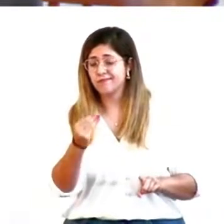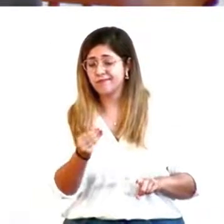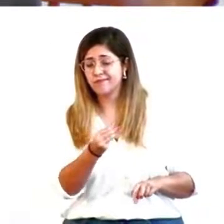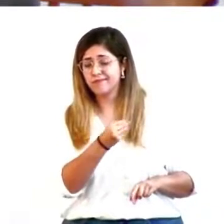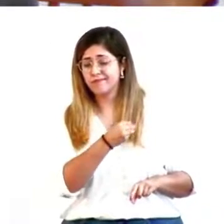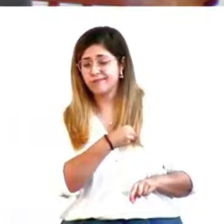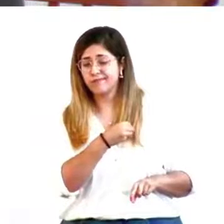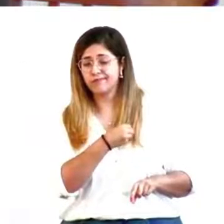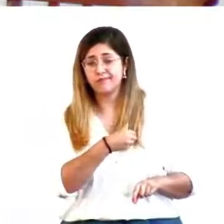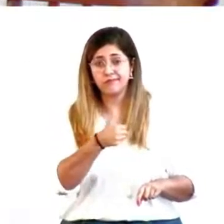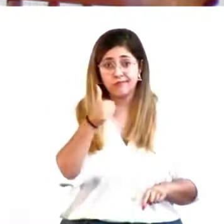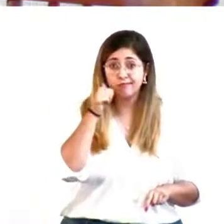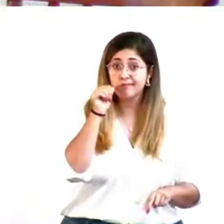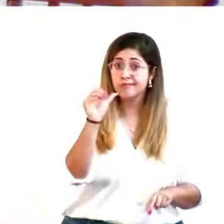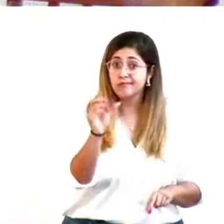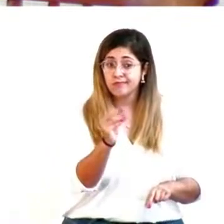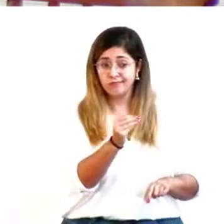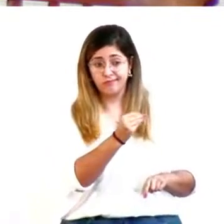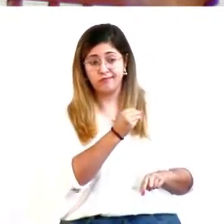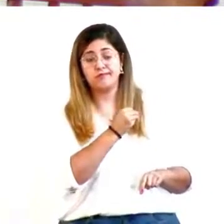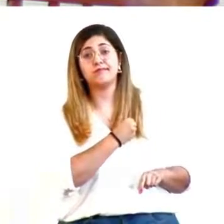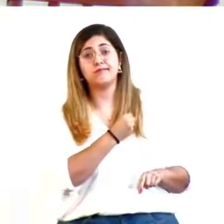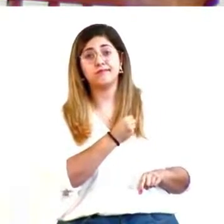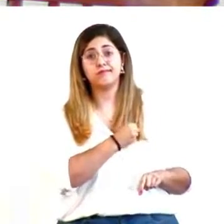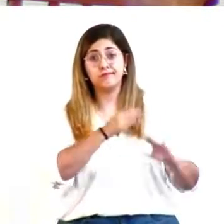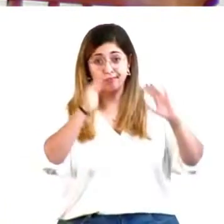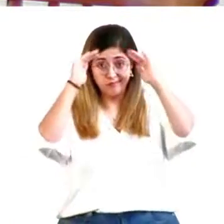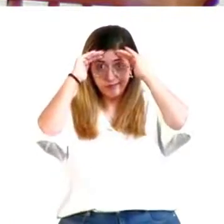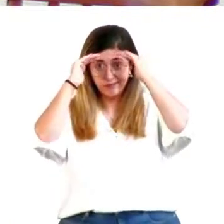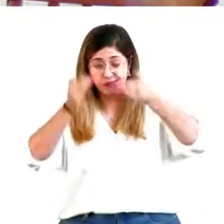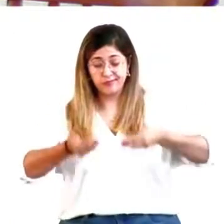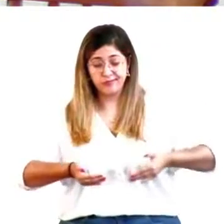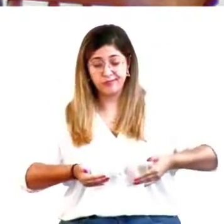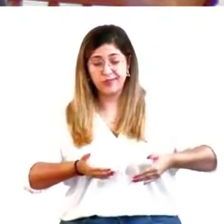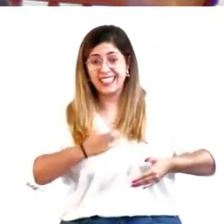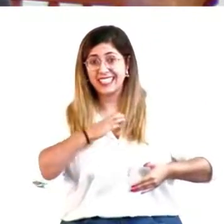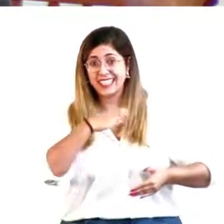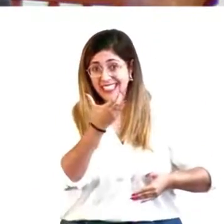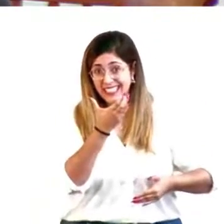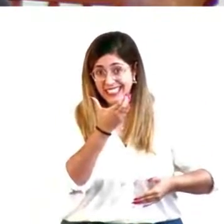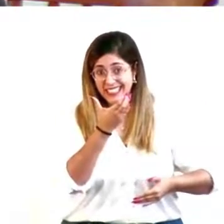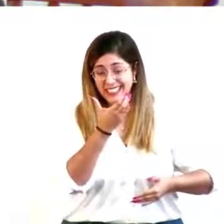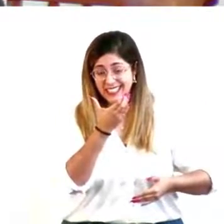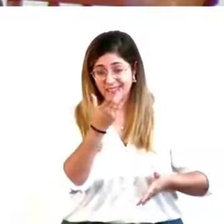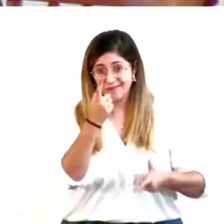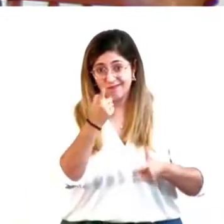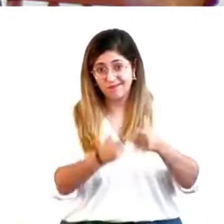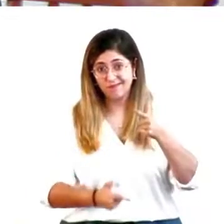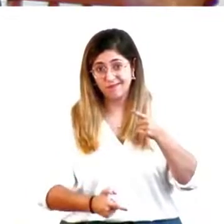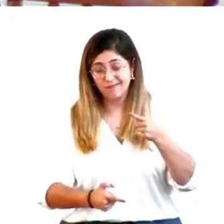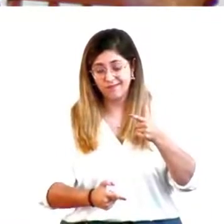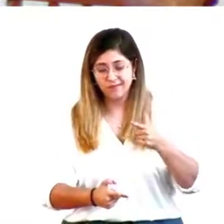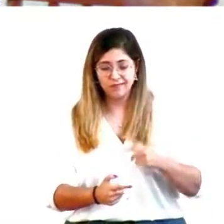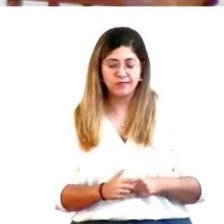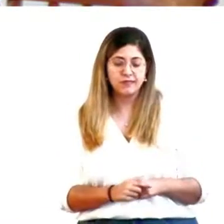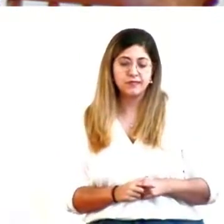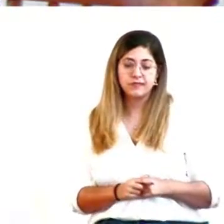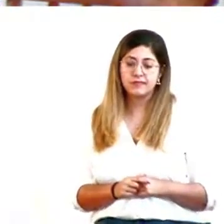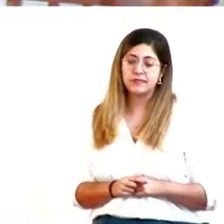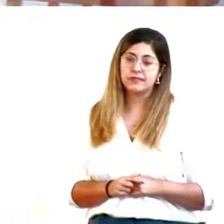Eles desobedeceram a Deus, fazendo o quê? Comendo o fruto da